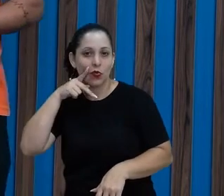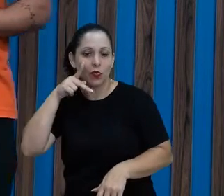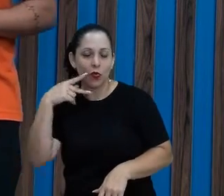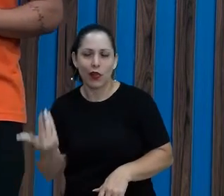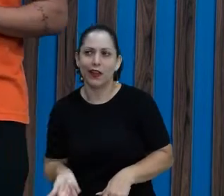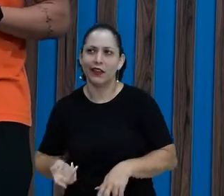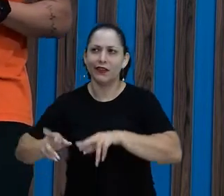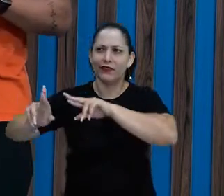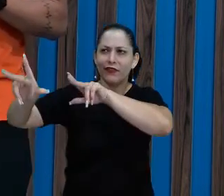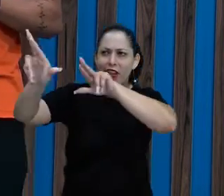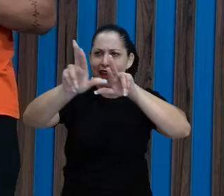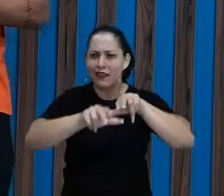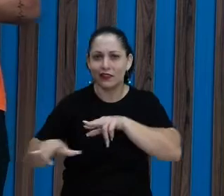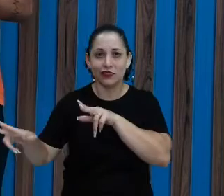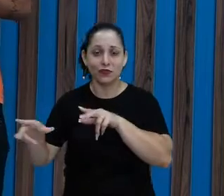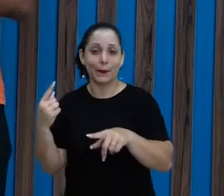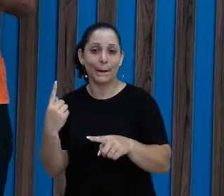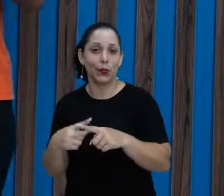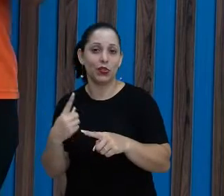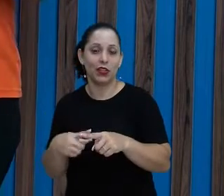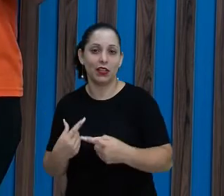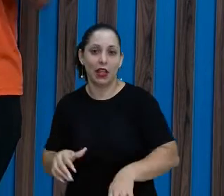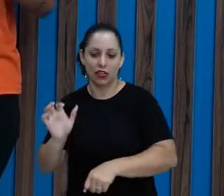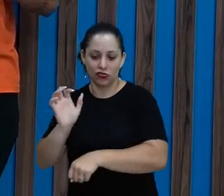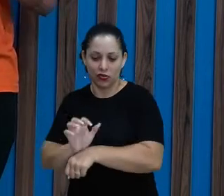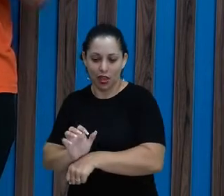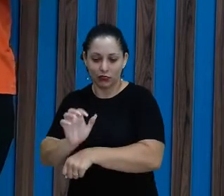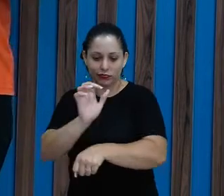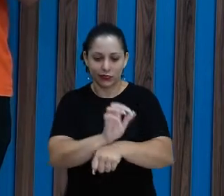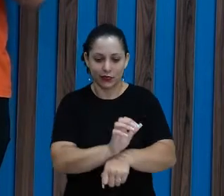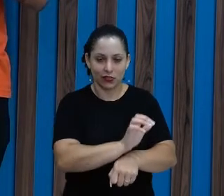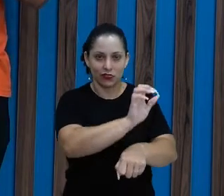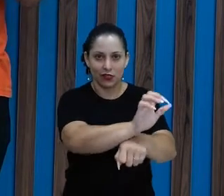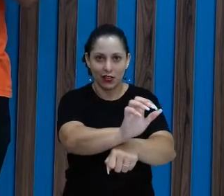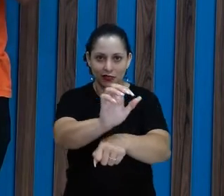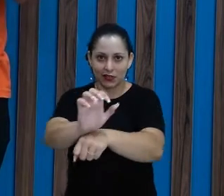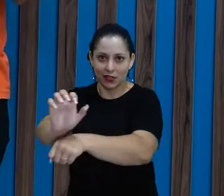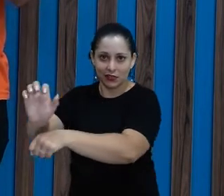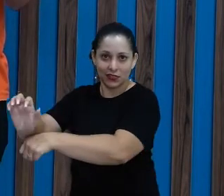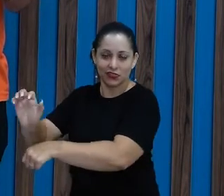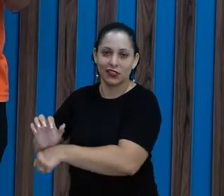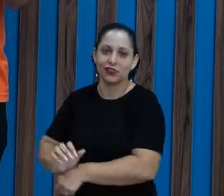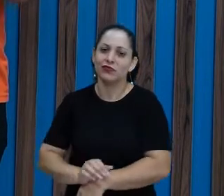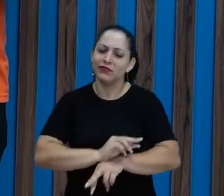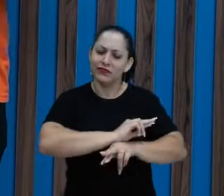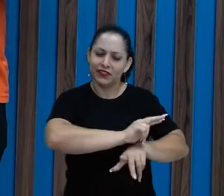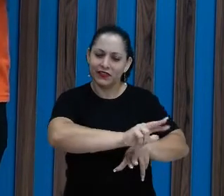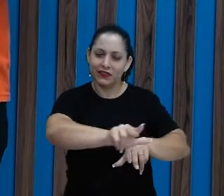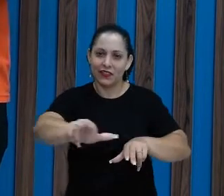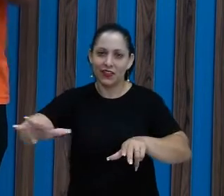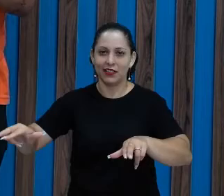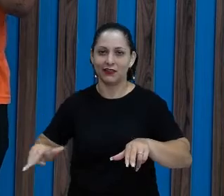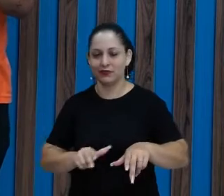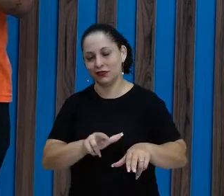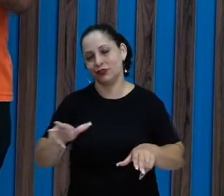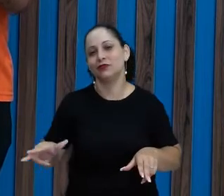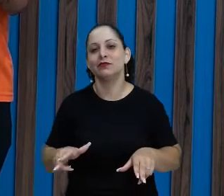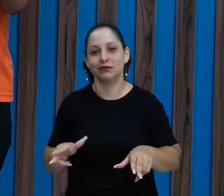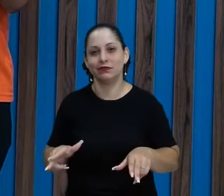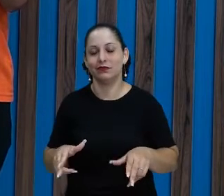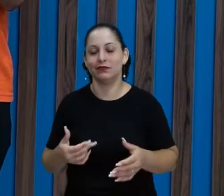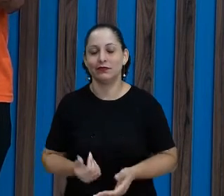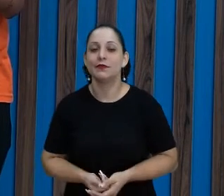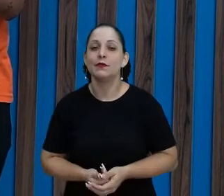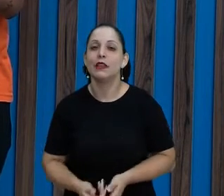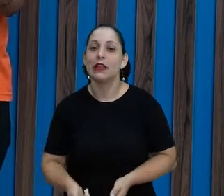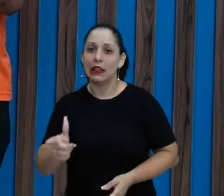outra forma, porque os estados, né, aí a gente tem os estados, as entidades,